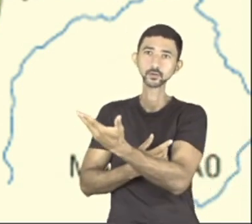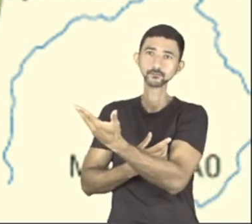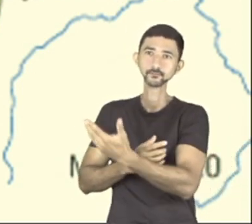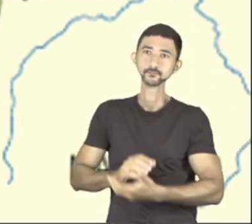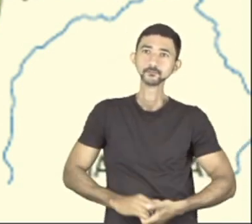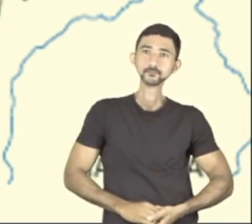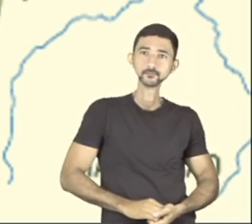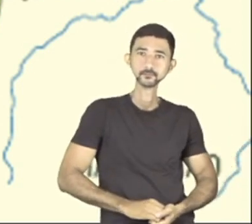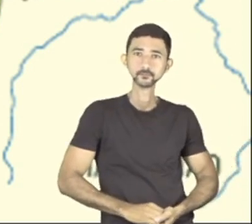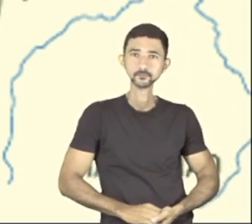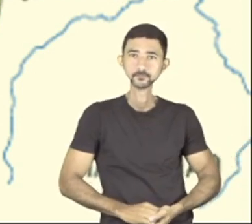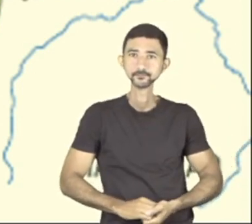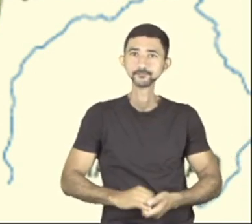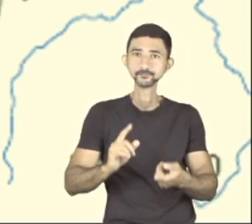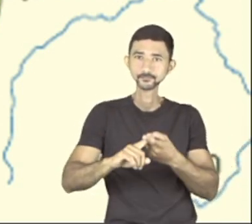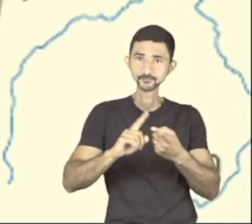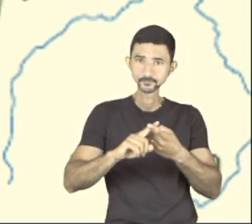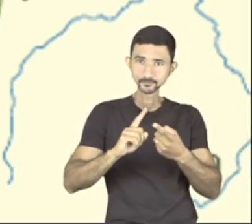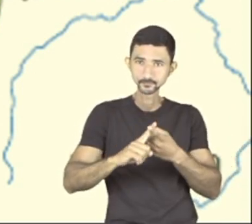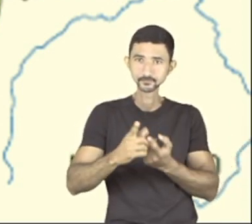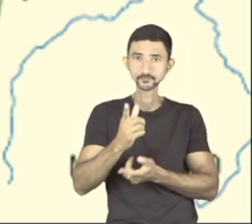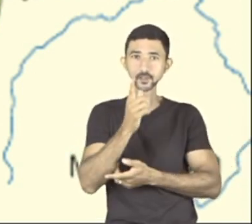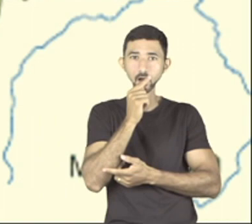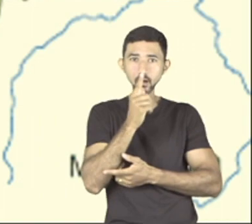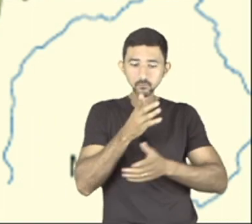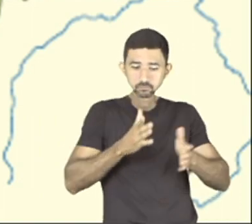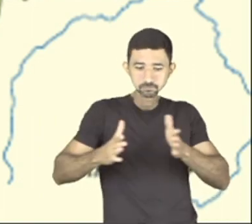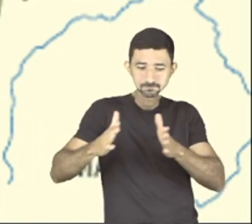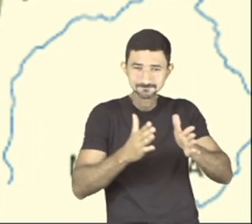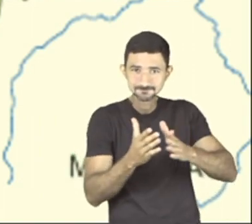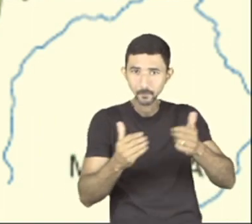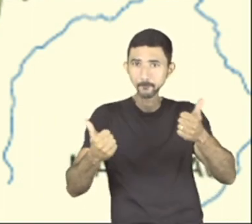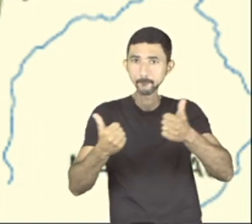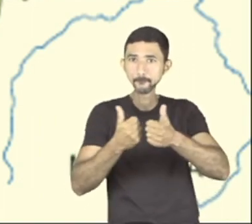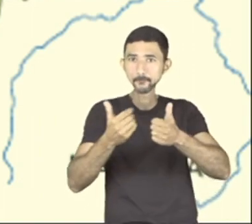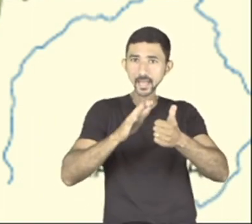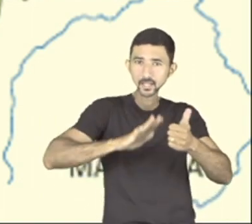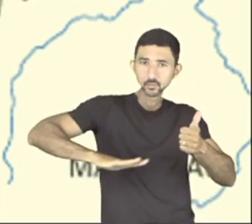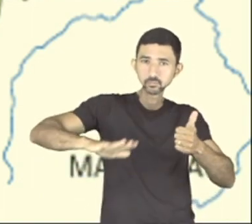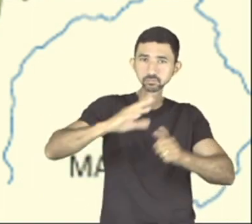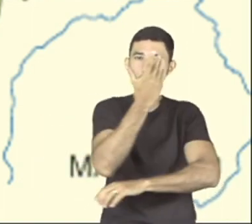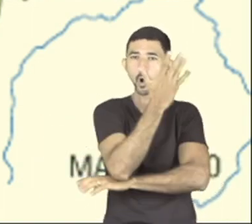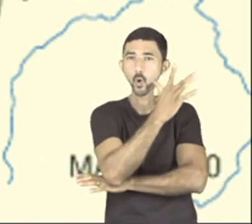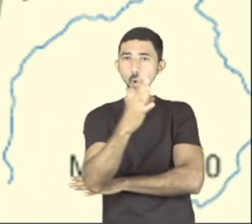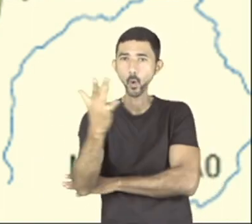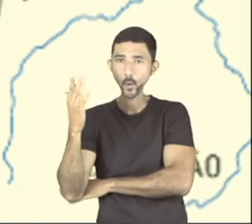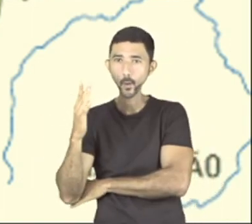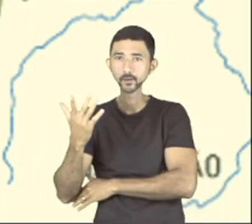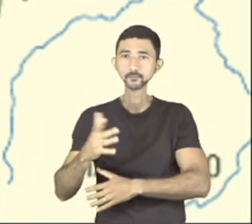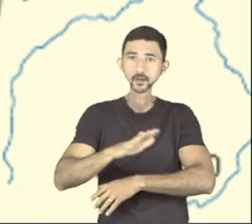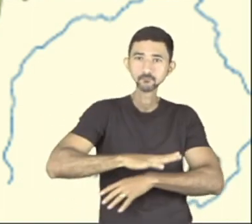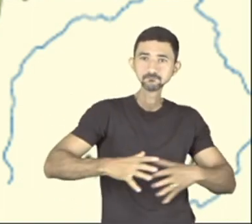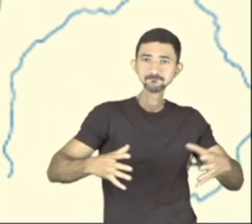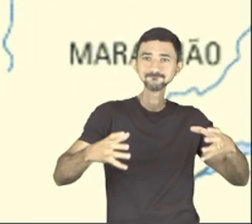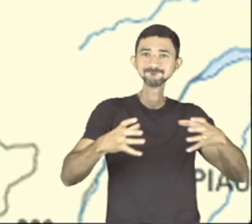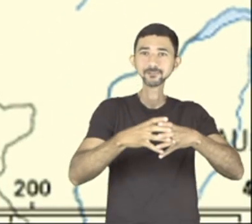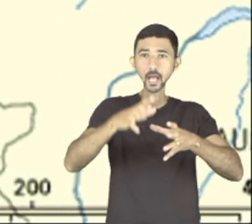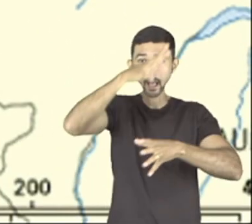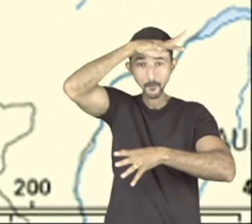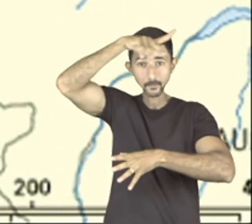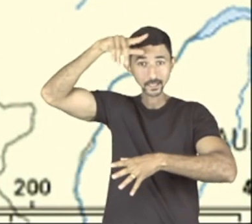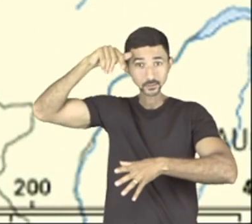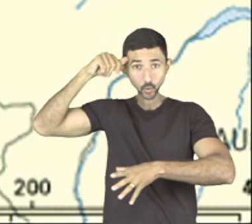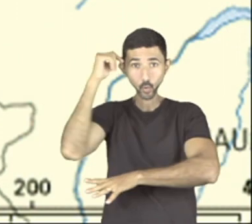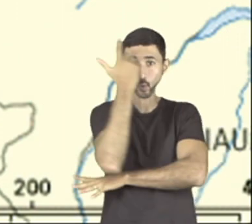Tumucumaque, a Reserva Biológica no Rio Trombetas, lá próximo ao de Oriximiná. Temos um Parque Nacional da